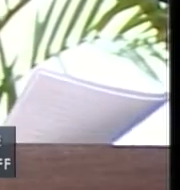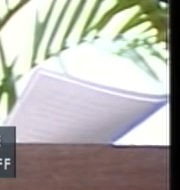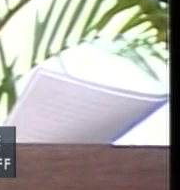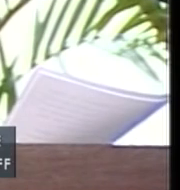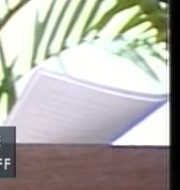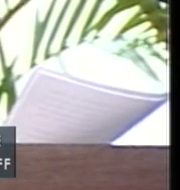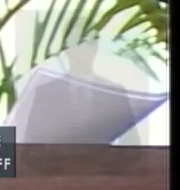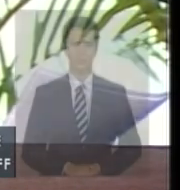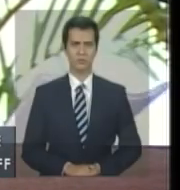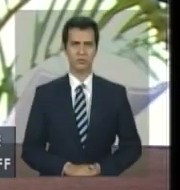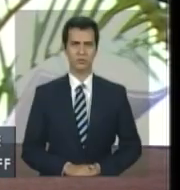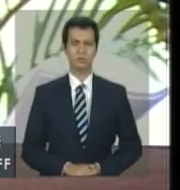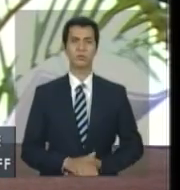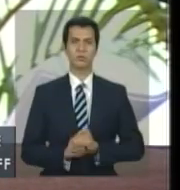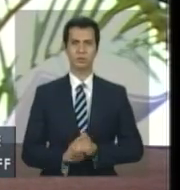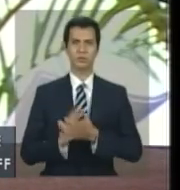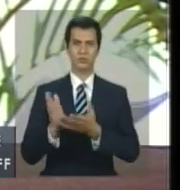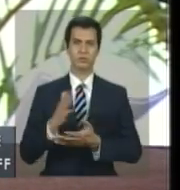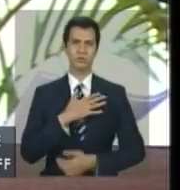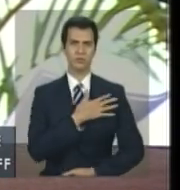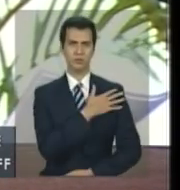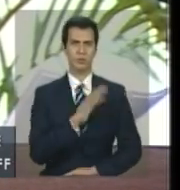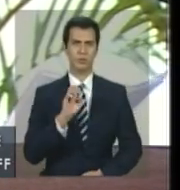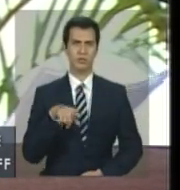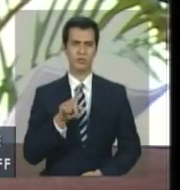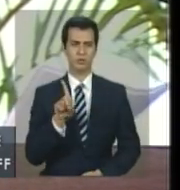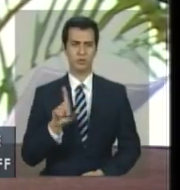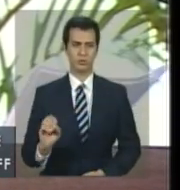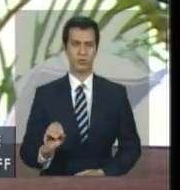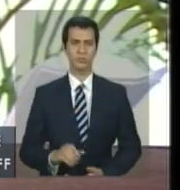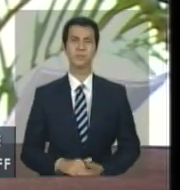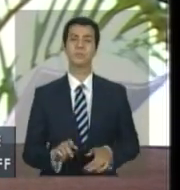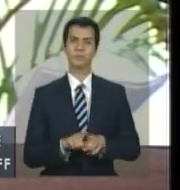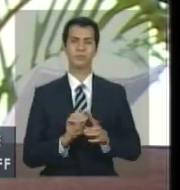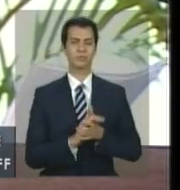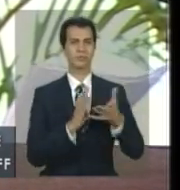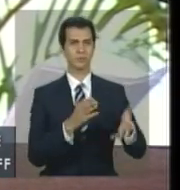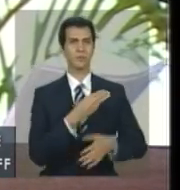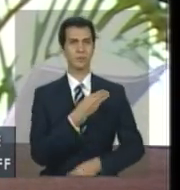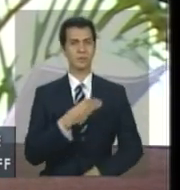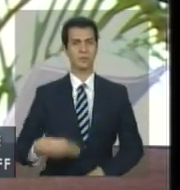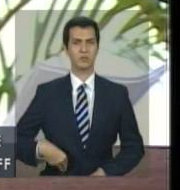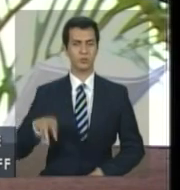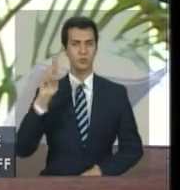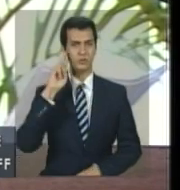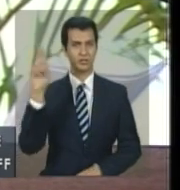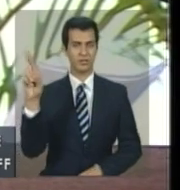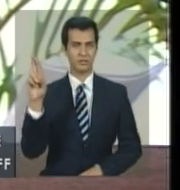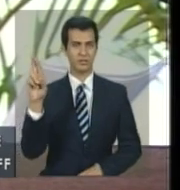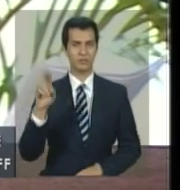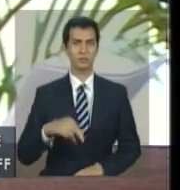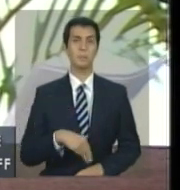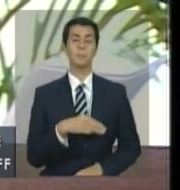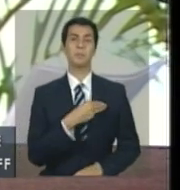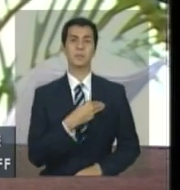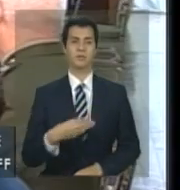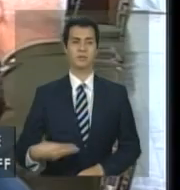general de Exército Enzo Martins Peri. Excelentíssimo senhor ministro-chefe do Estado, ministro